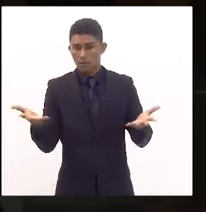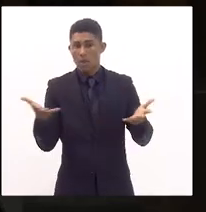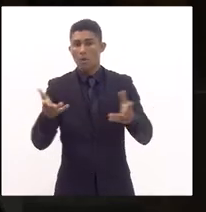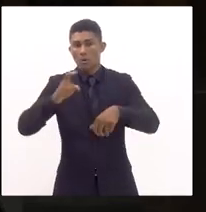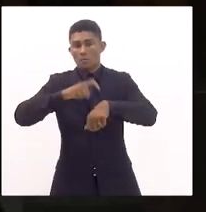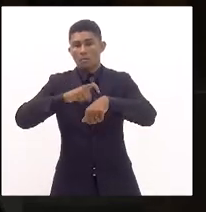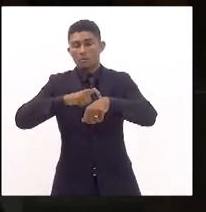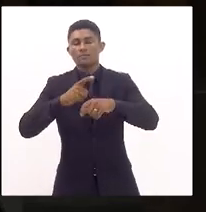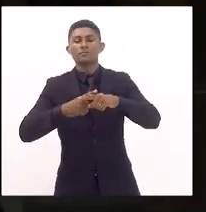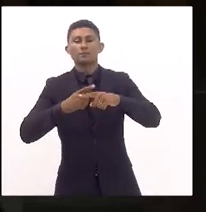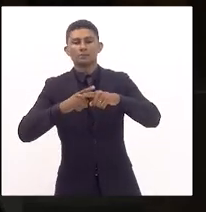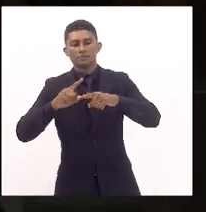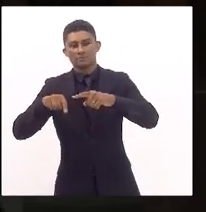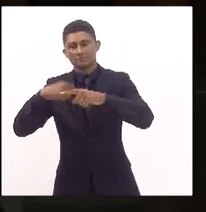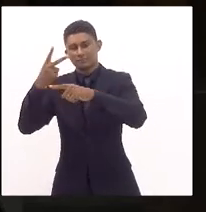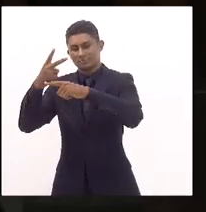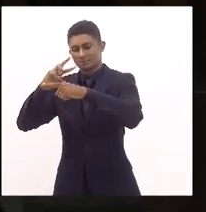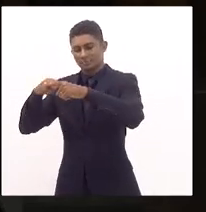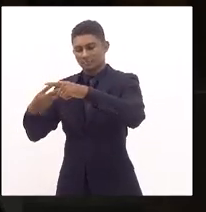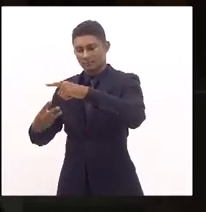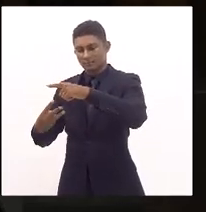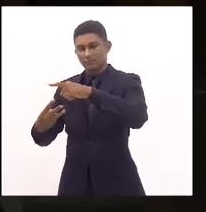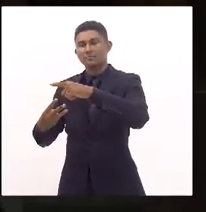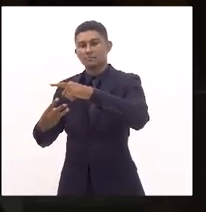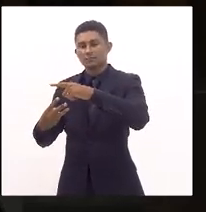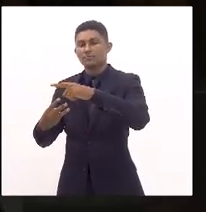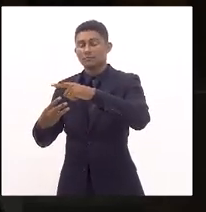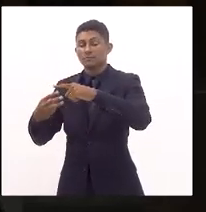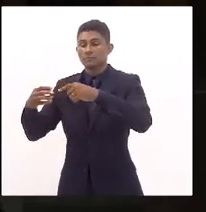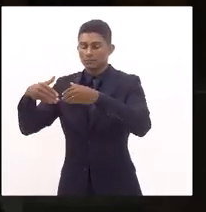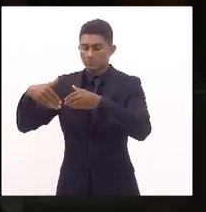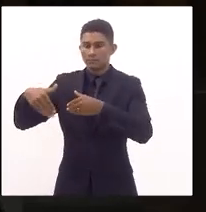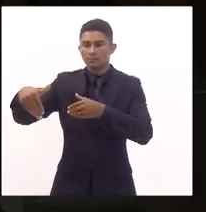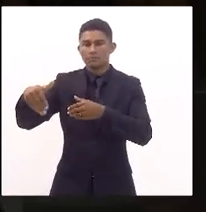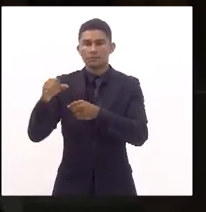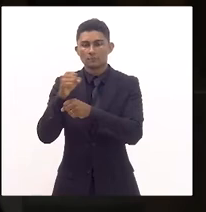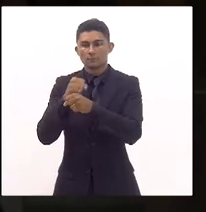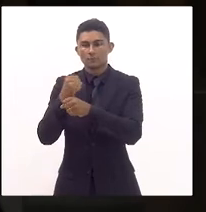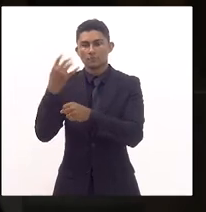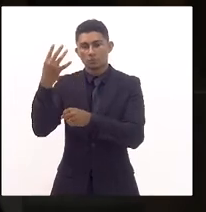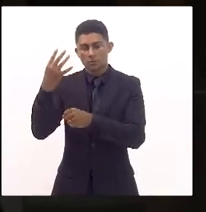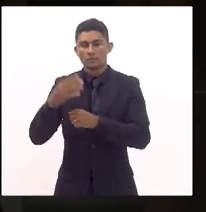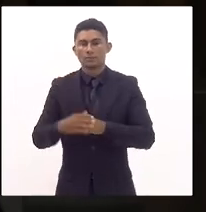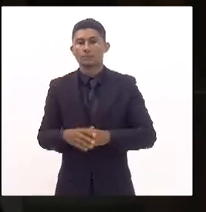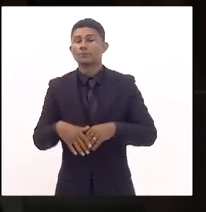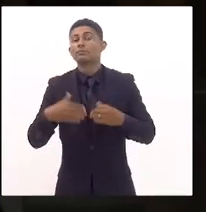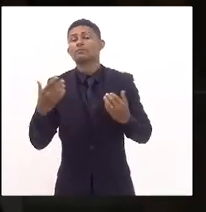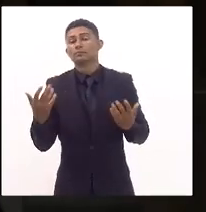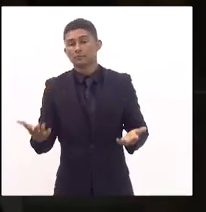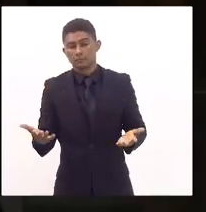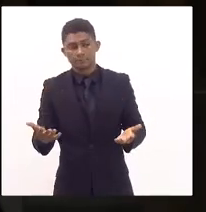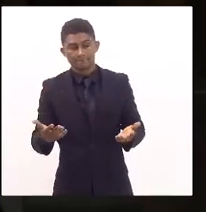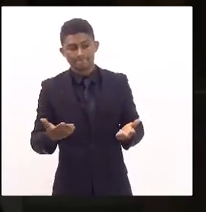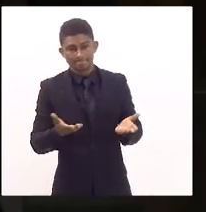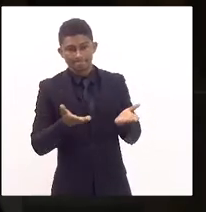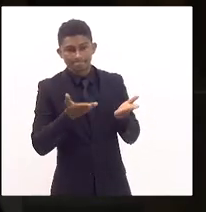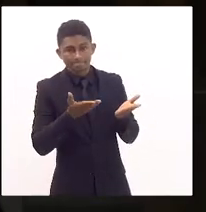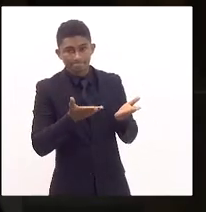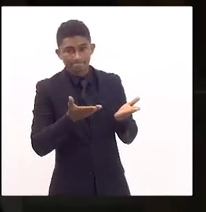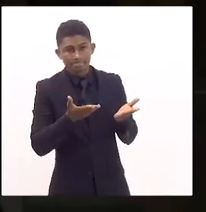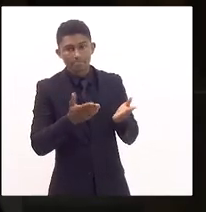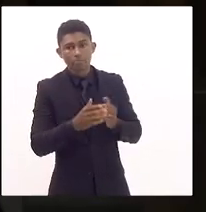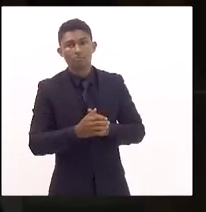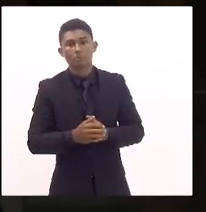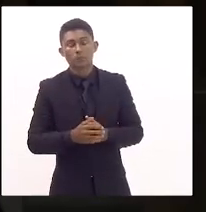outros dois terços ficarão para daqui a 4 anos. Então, senhora presidente, como isso